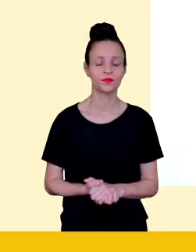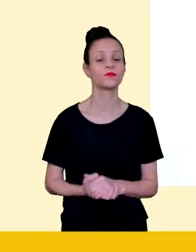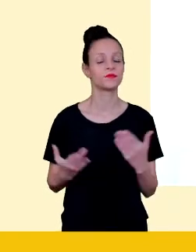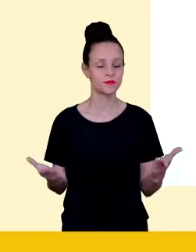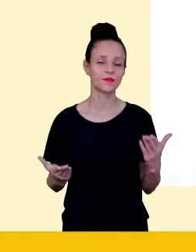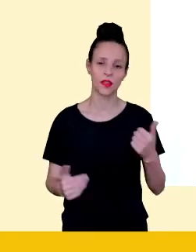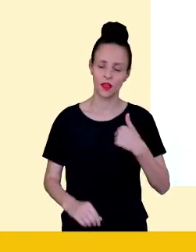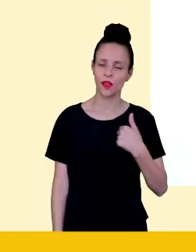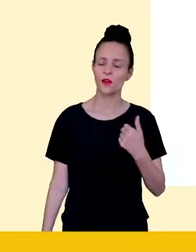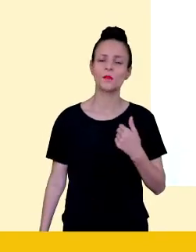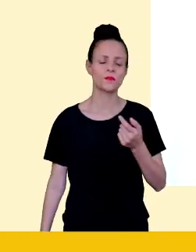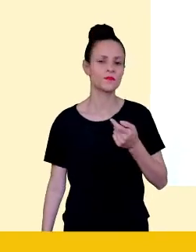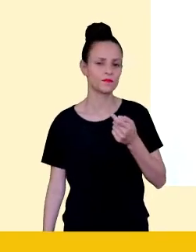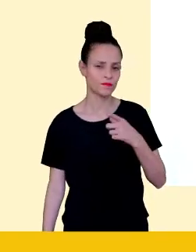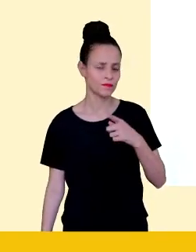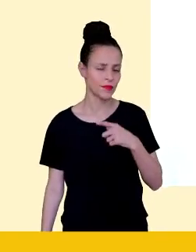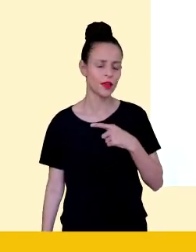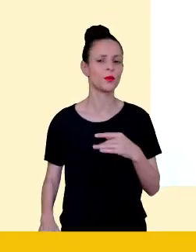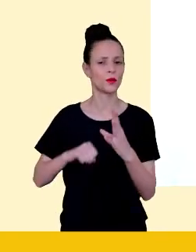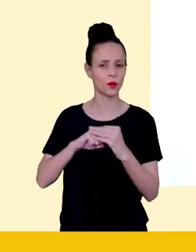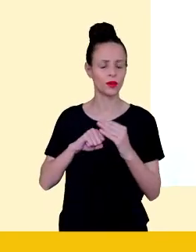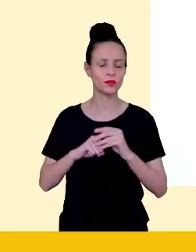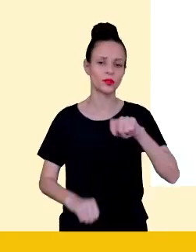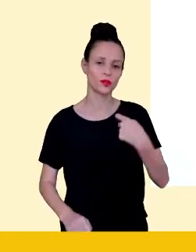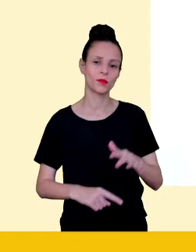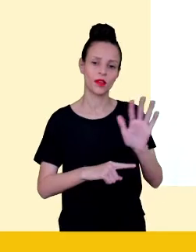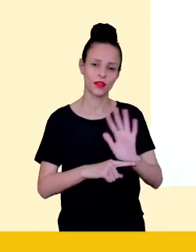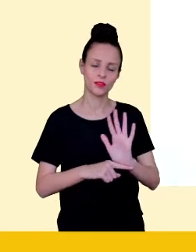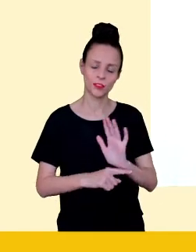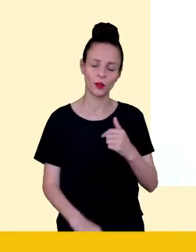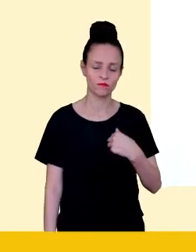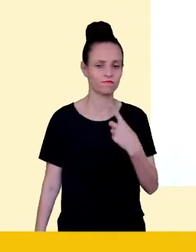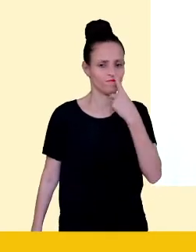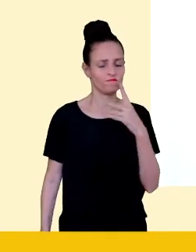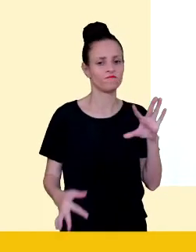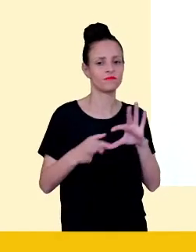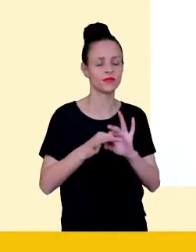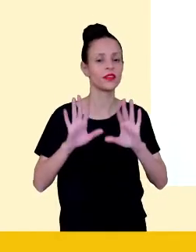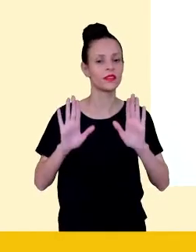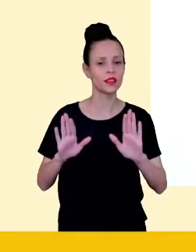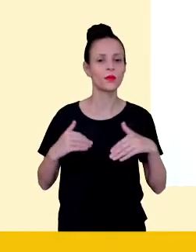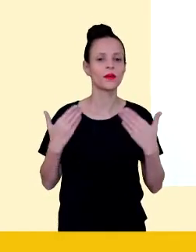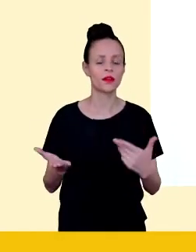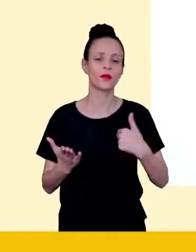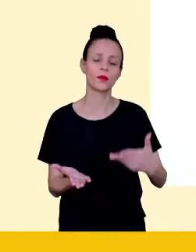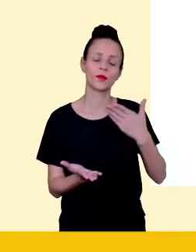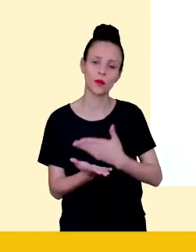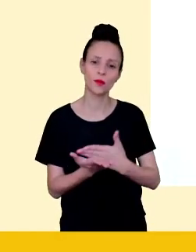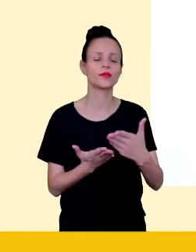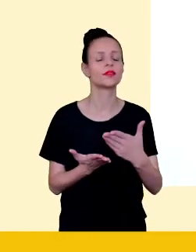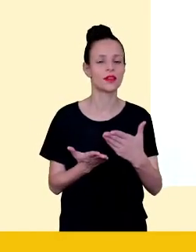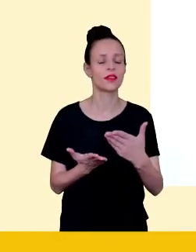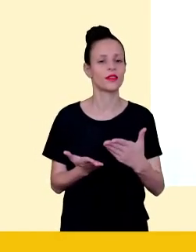Sim, que assim, eu tenho um pouco assim, de conhecimento sobre audiovisual, né? Assim, eu tenho muito apreço.